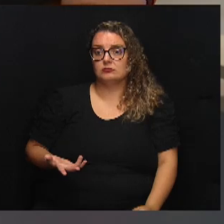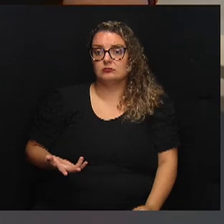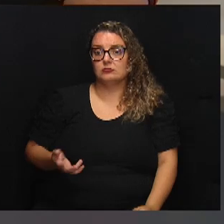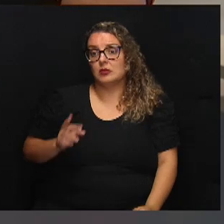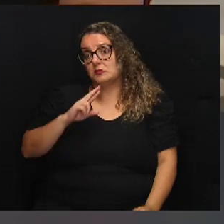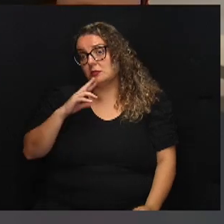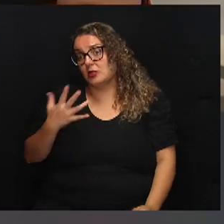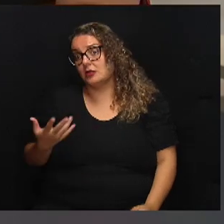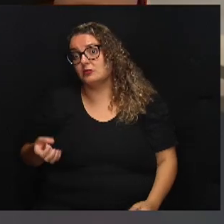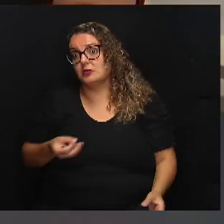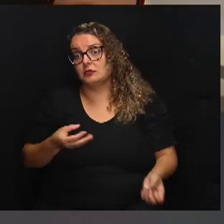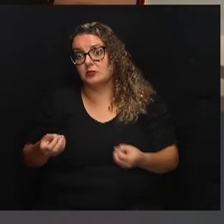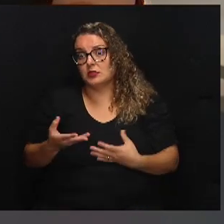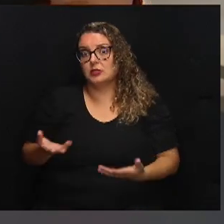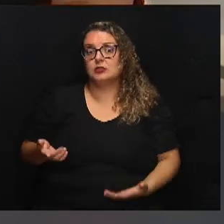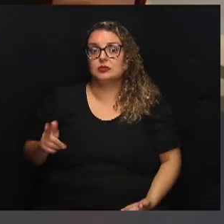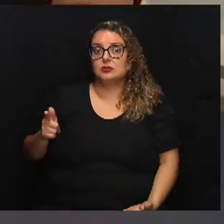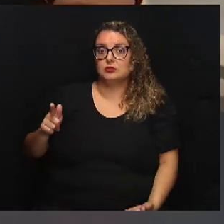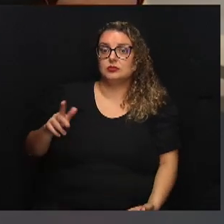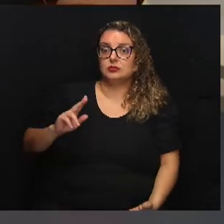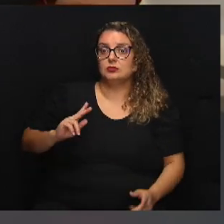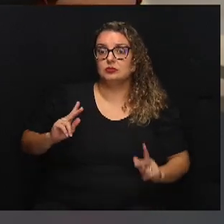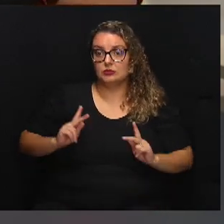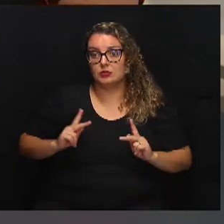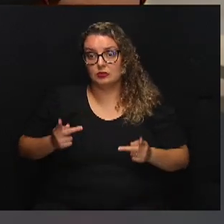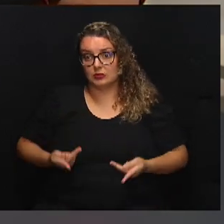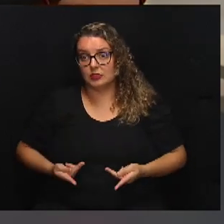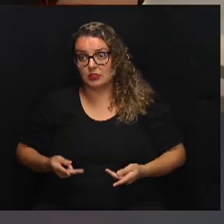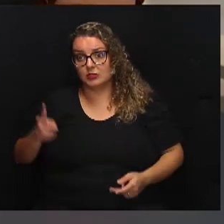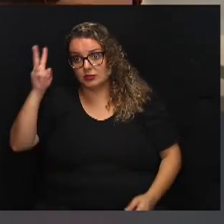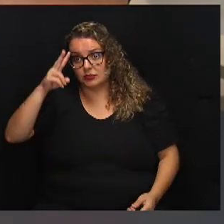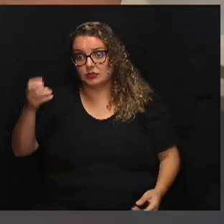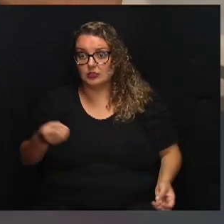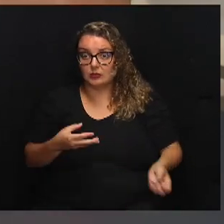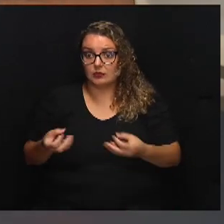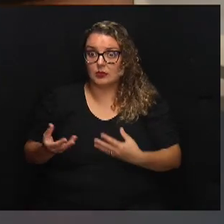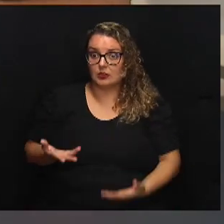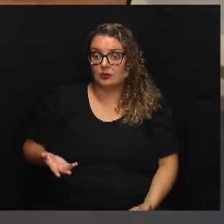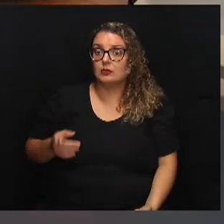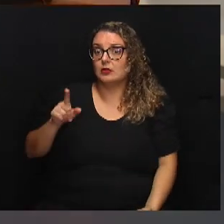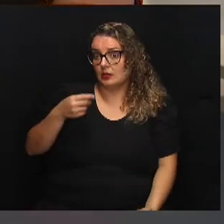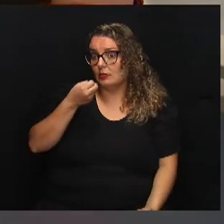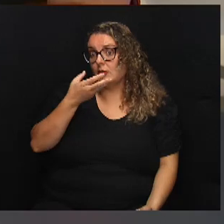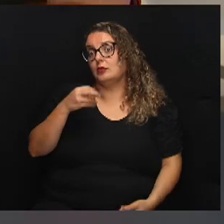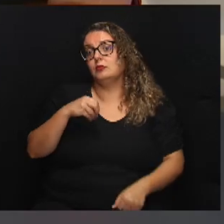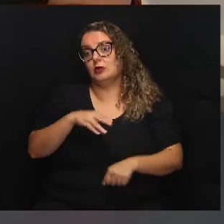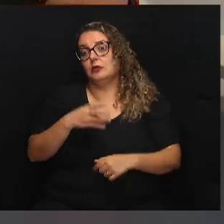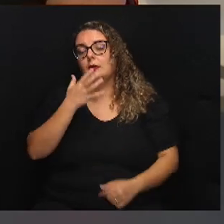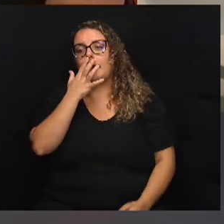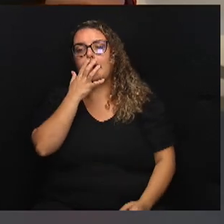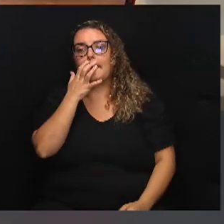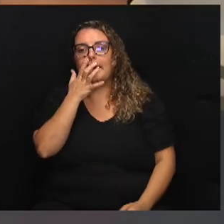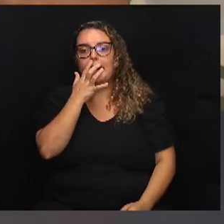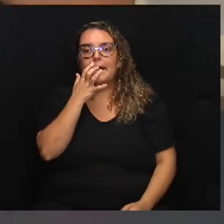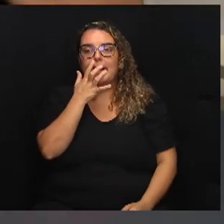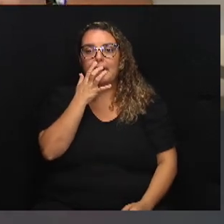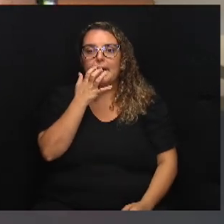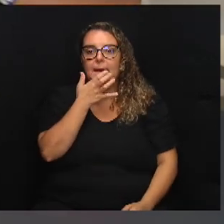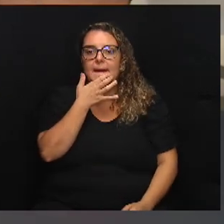questões de atualidades, de geografia humana, de história contemporânea. Então é uma boa dica que a gente pode colocar para a nossa audiência,